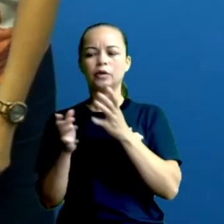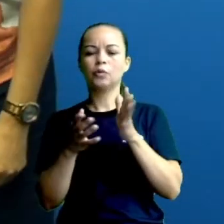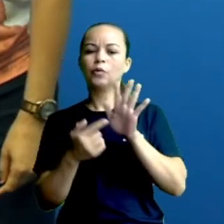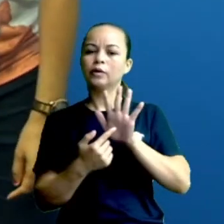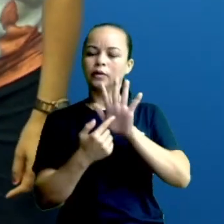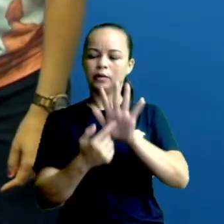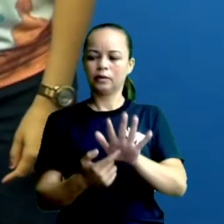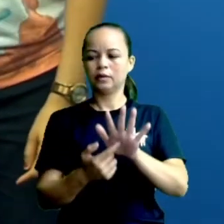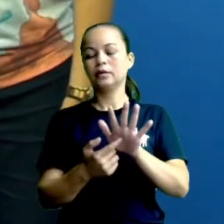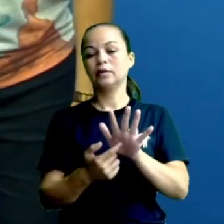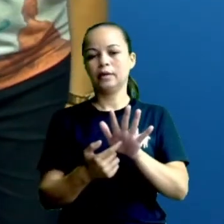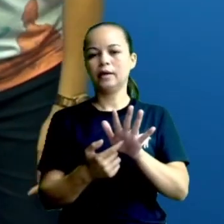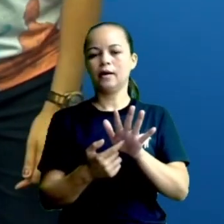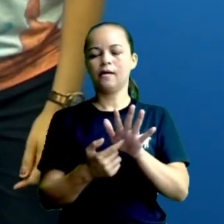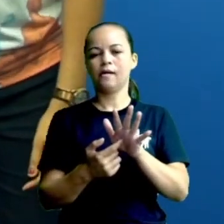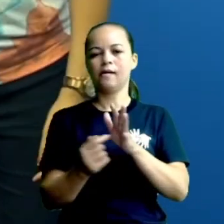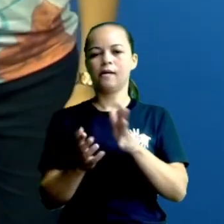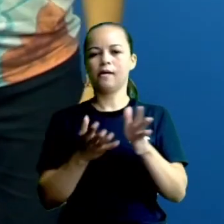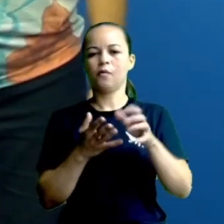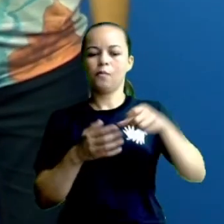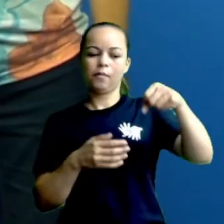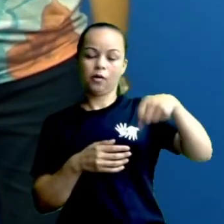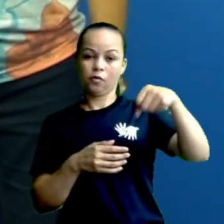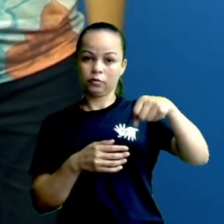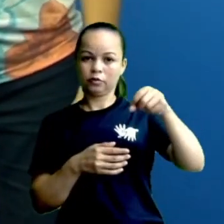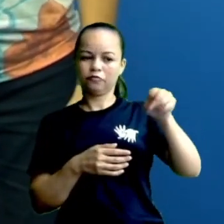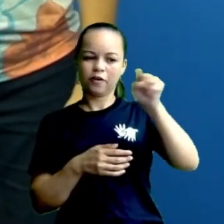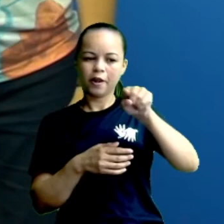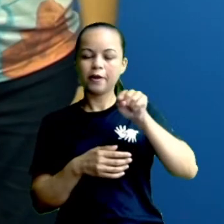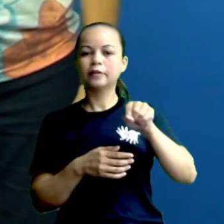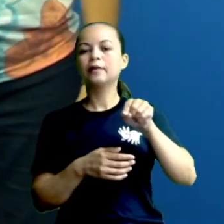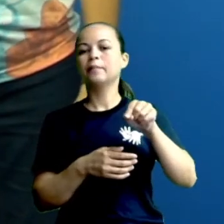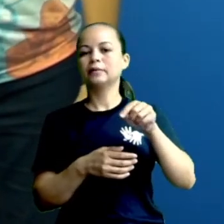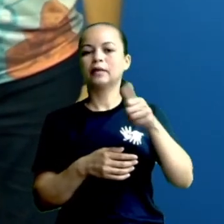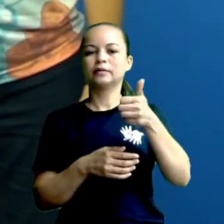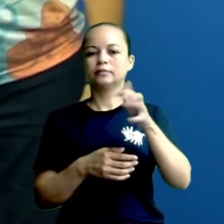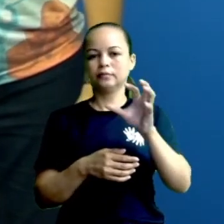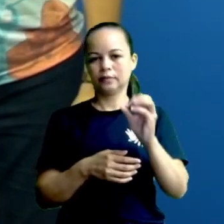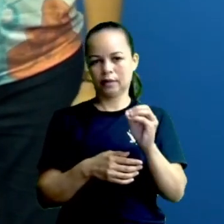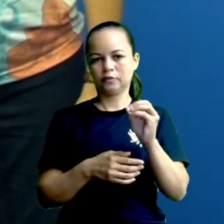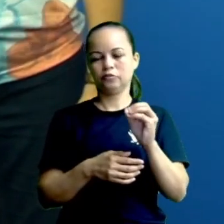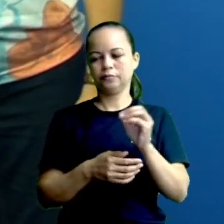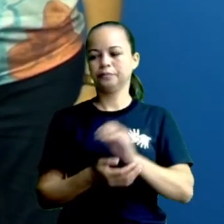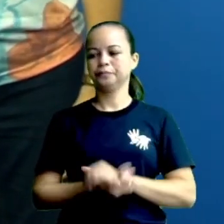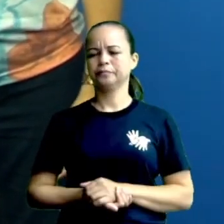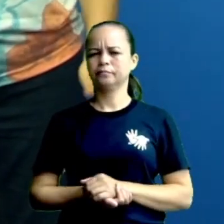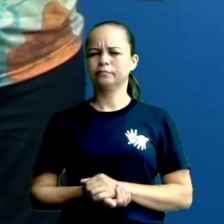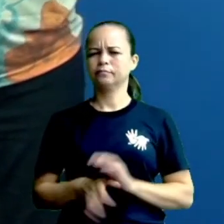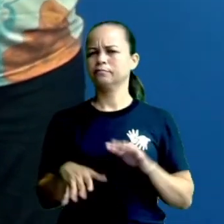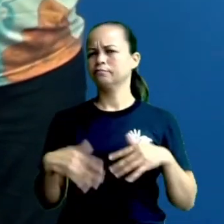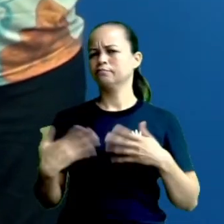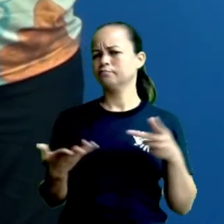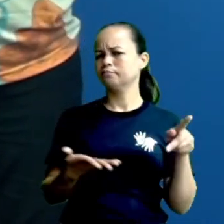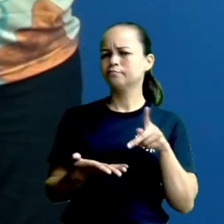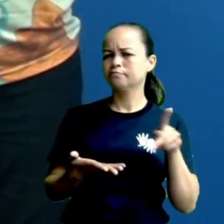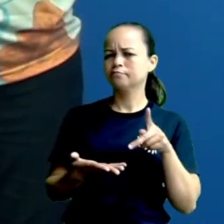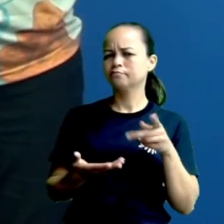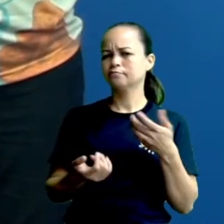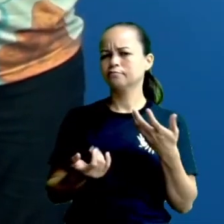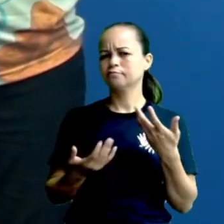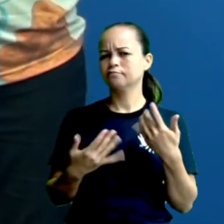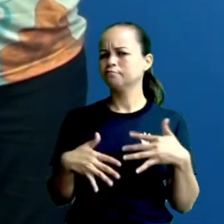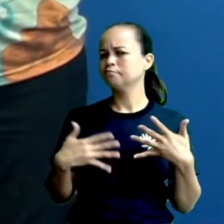que a caixa verde o pacote Verde pesa 10 quilogramas Eita professora